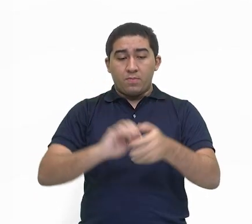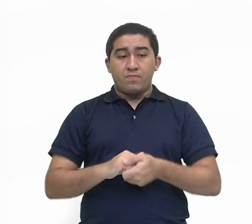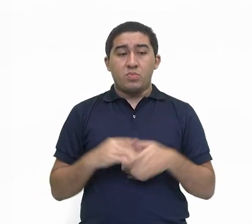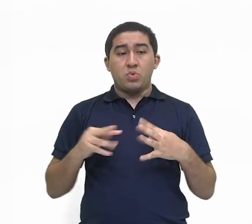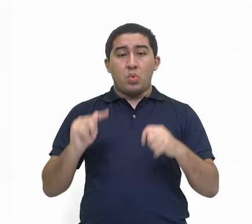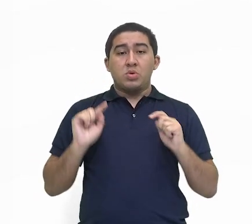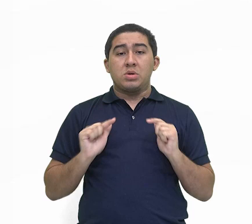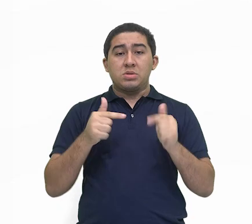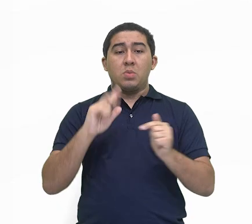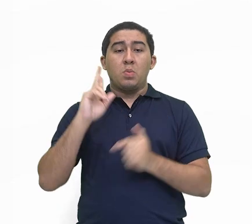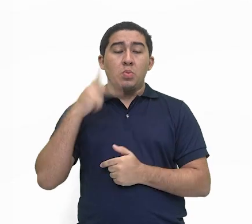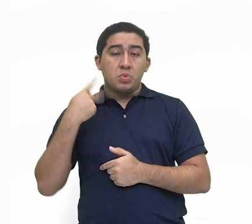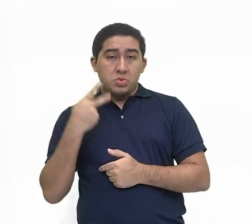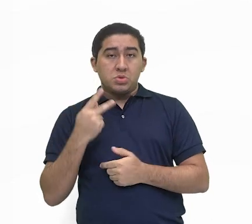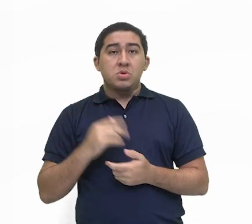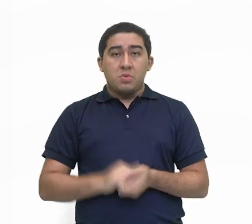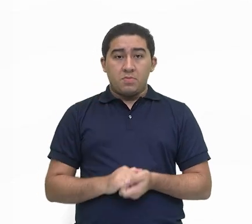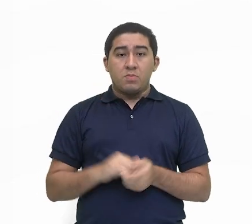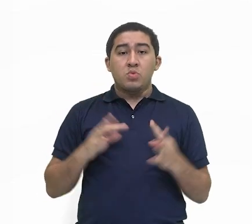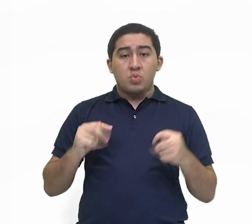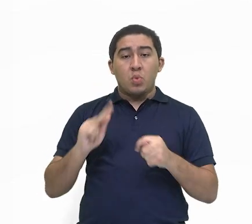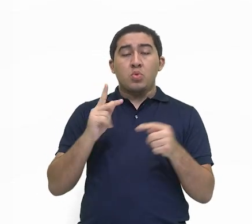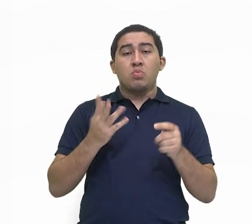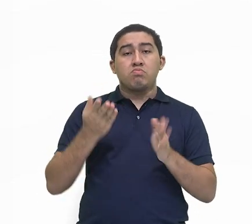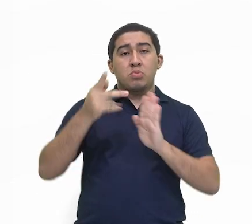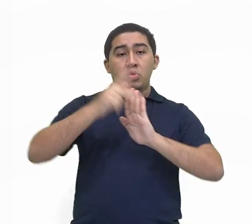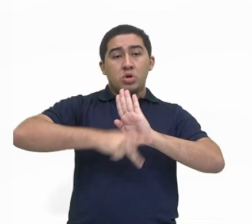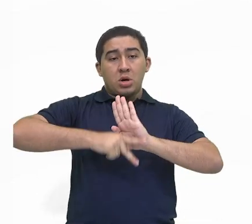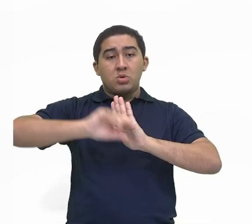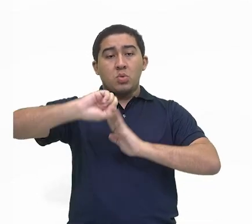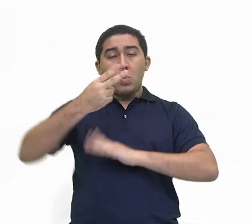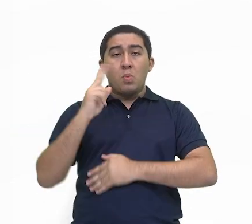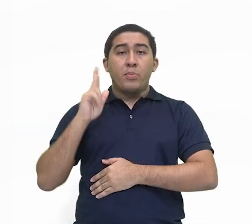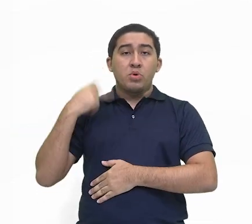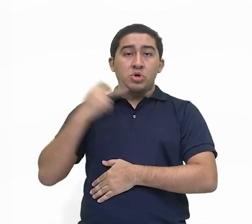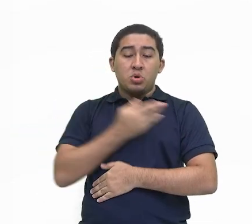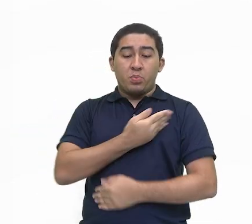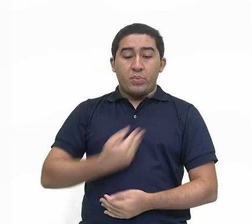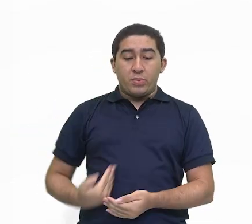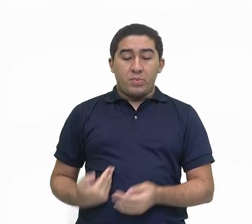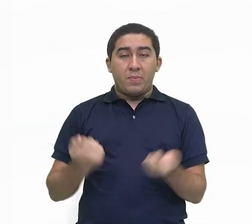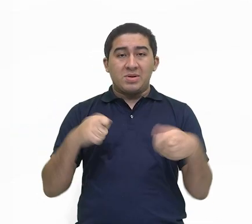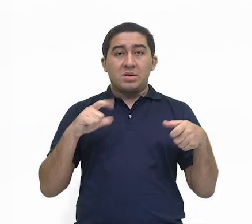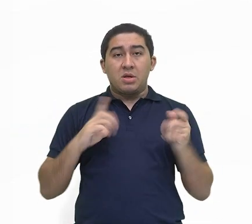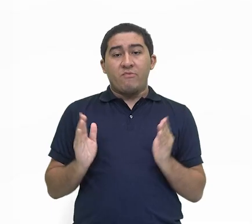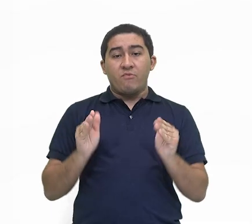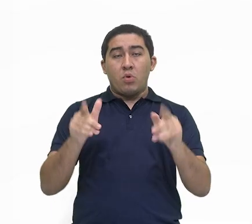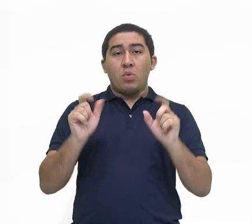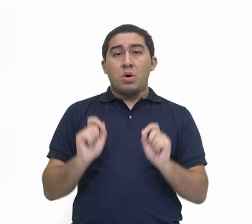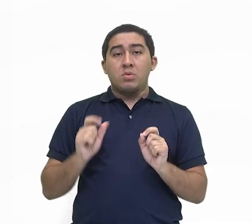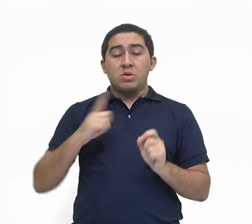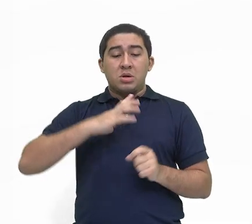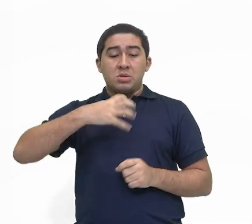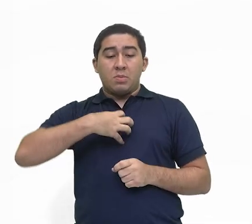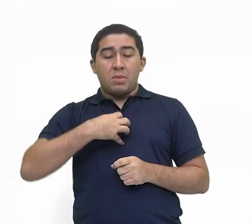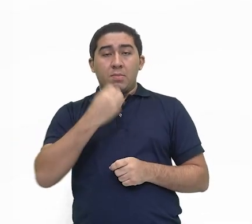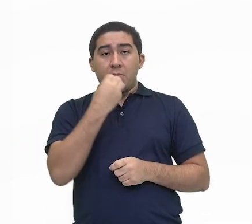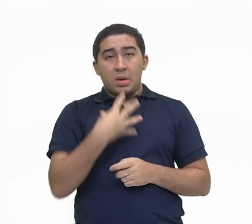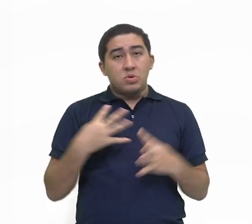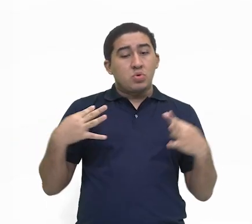ação política, todo projeto, toda política pública, ela tem que ser voltada para o bem-estar de todos os seus